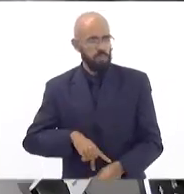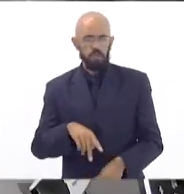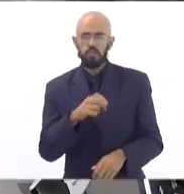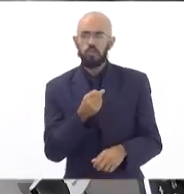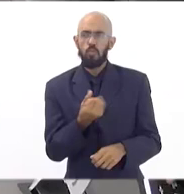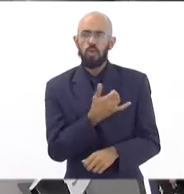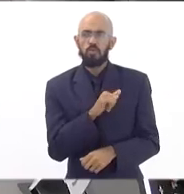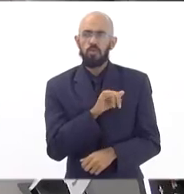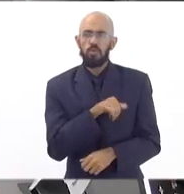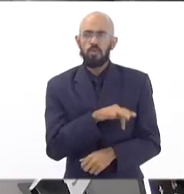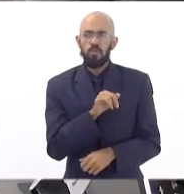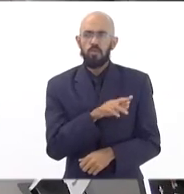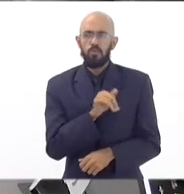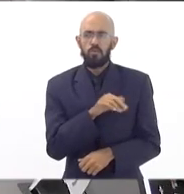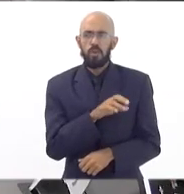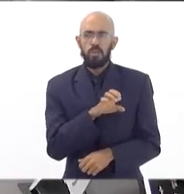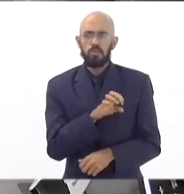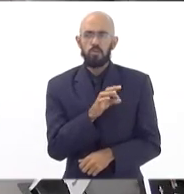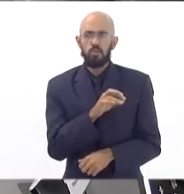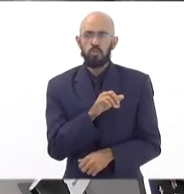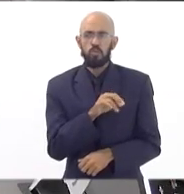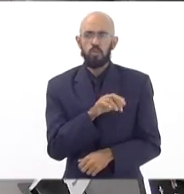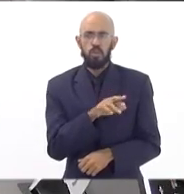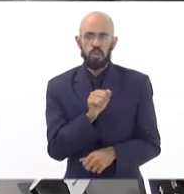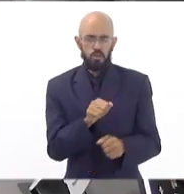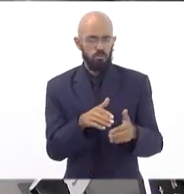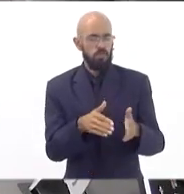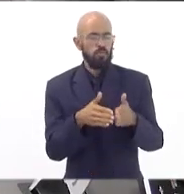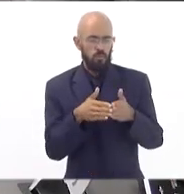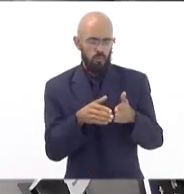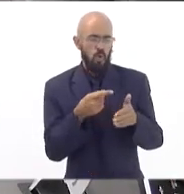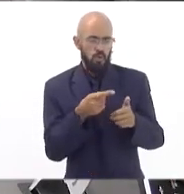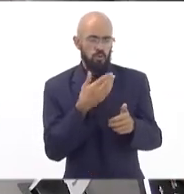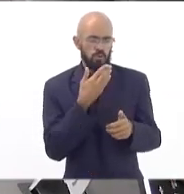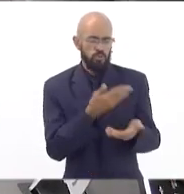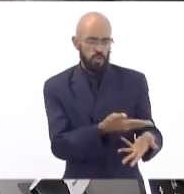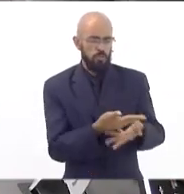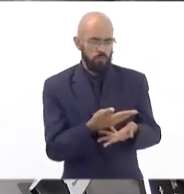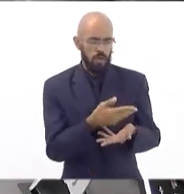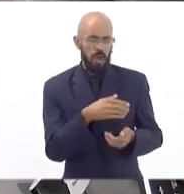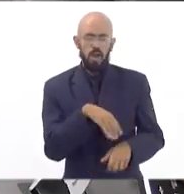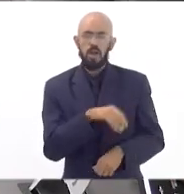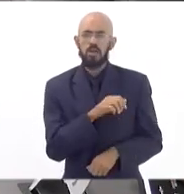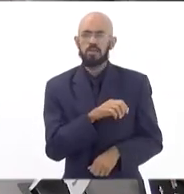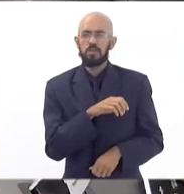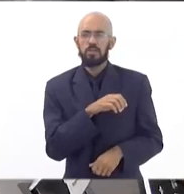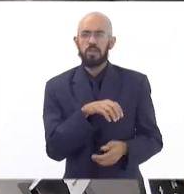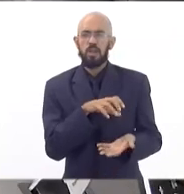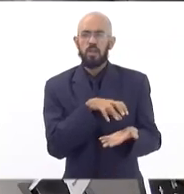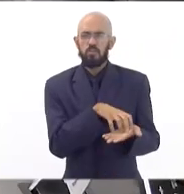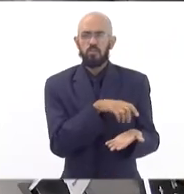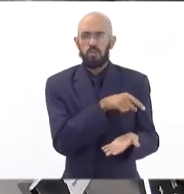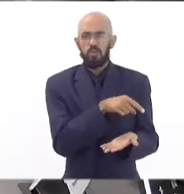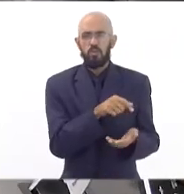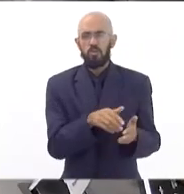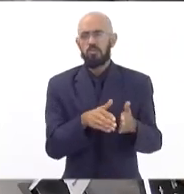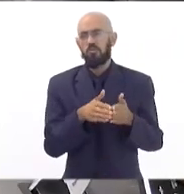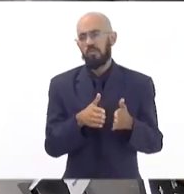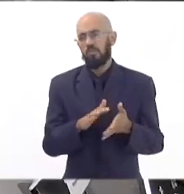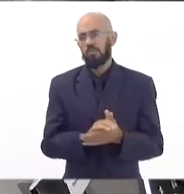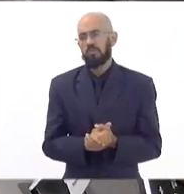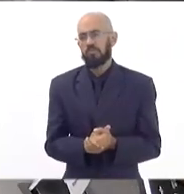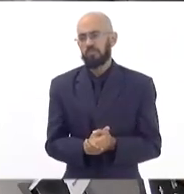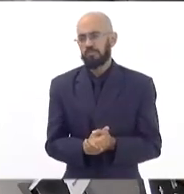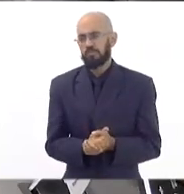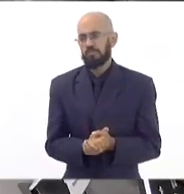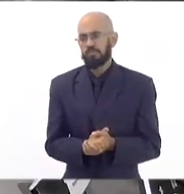chama a central Lojistas e lentes acho que me incentiva muito por lá não sei se ela só faltou dizer alguma coisa também